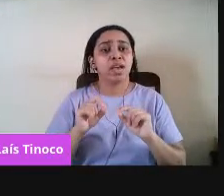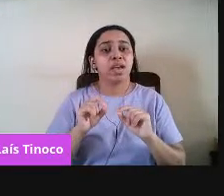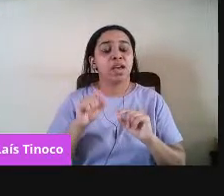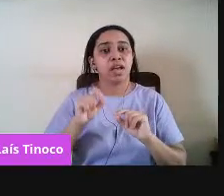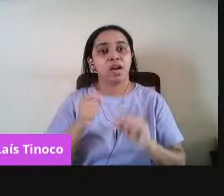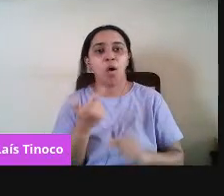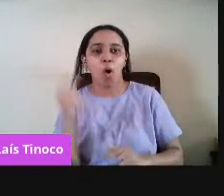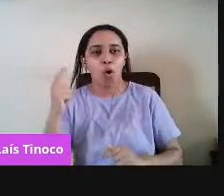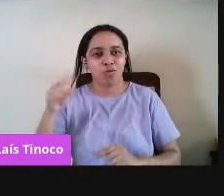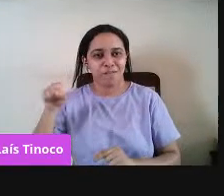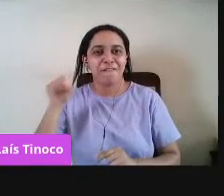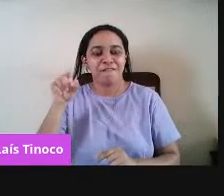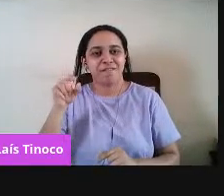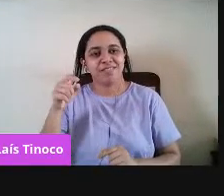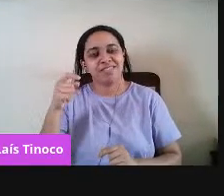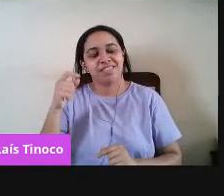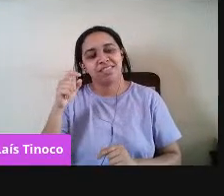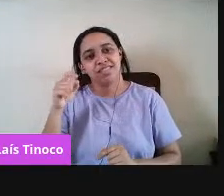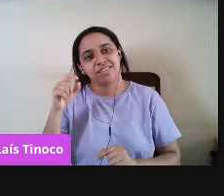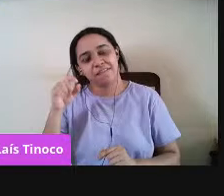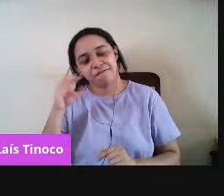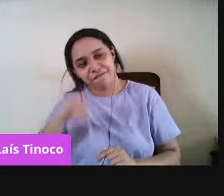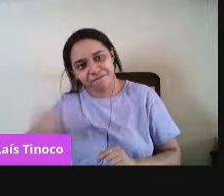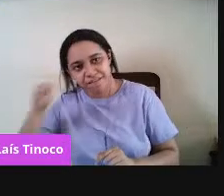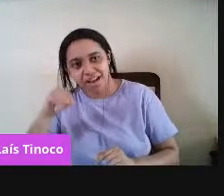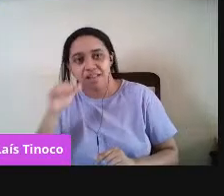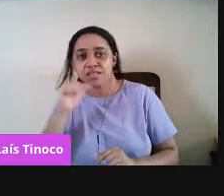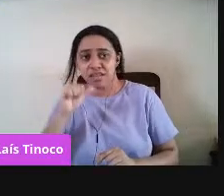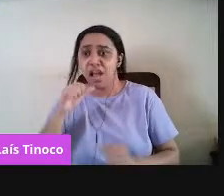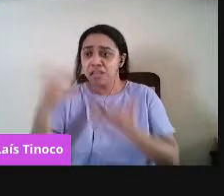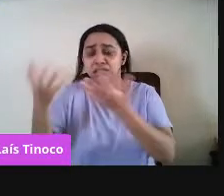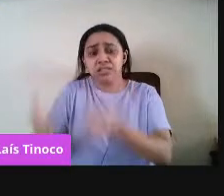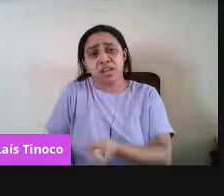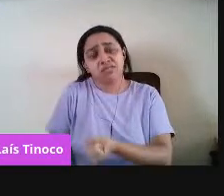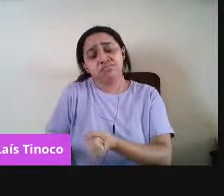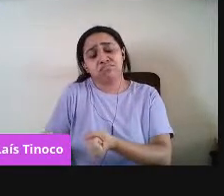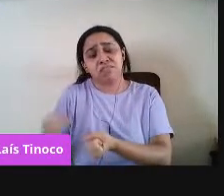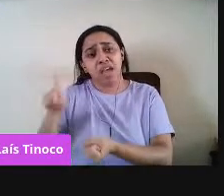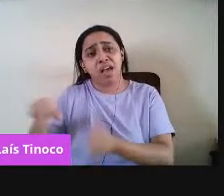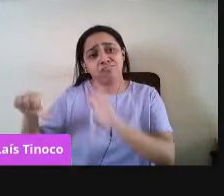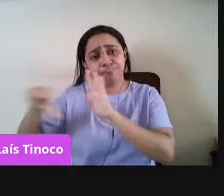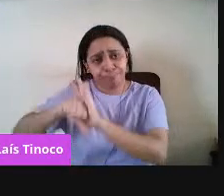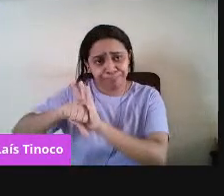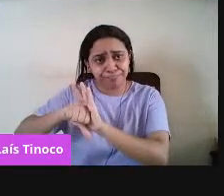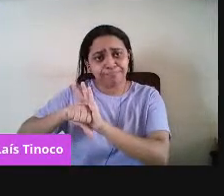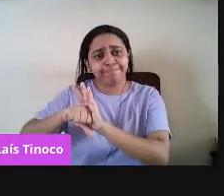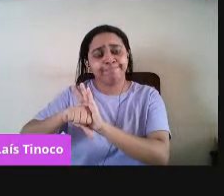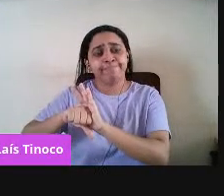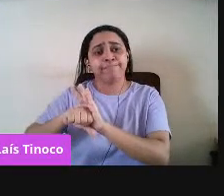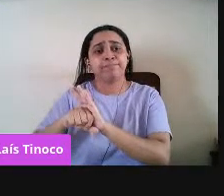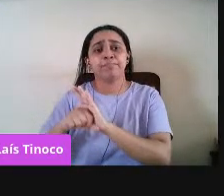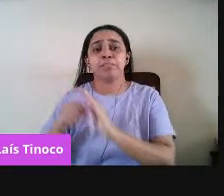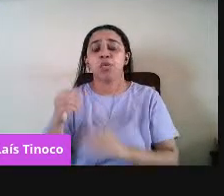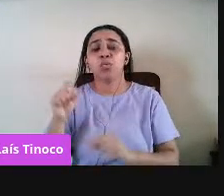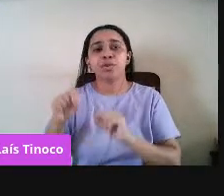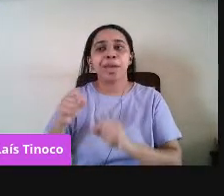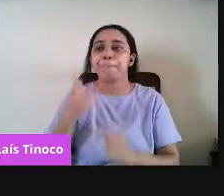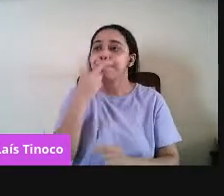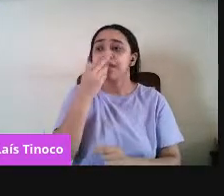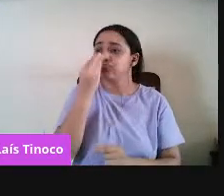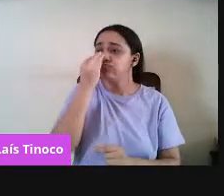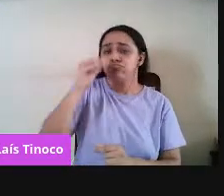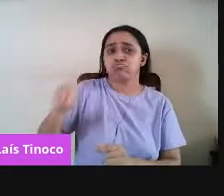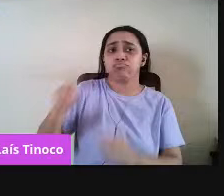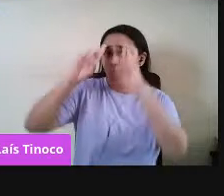uma delas, que reconhece o cometimento do crime, fragilizando assim o pedido de socorro das detentas. Em outras